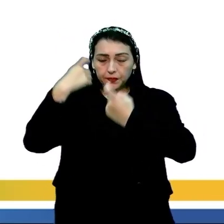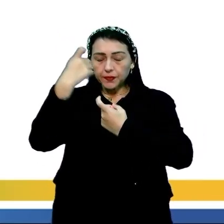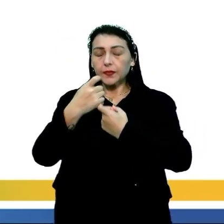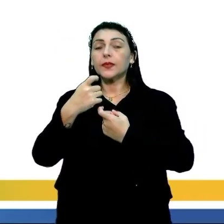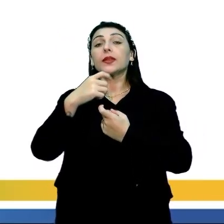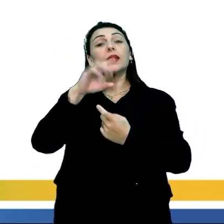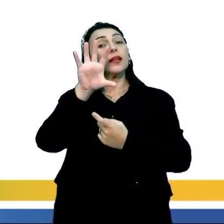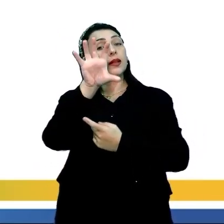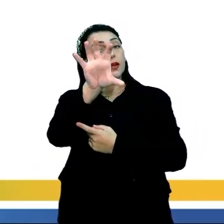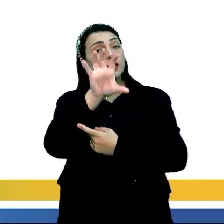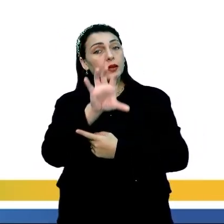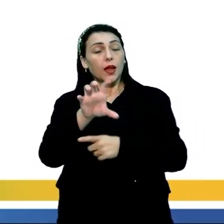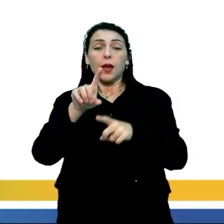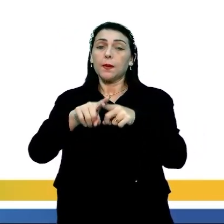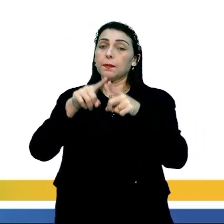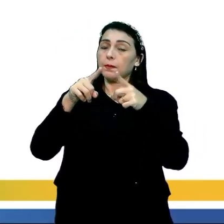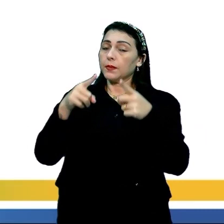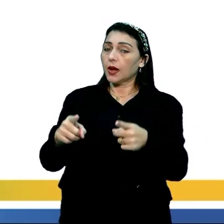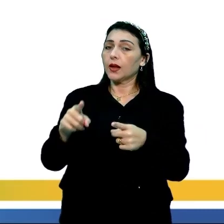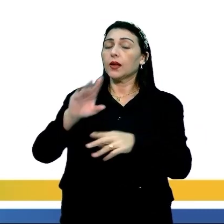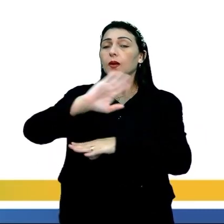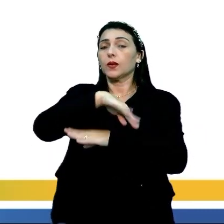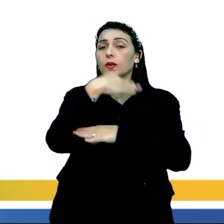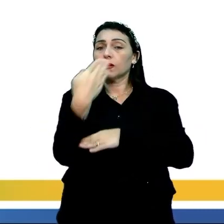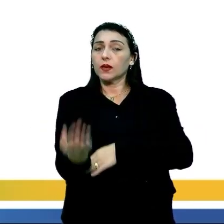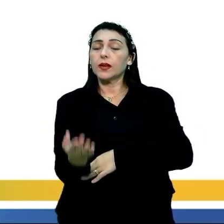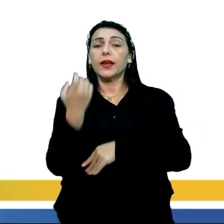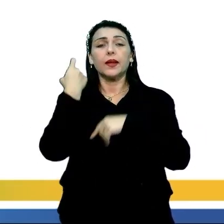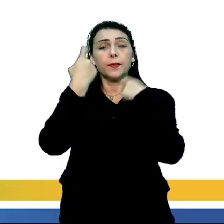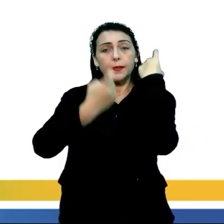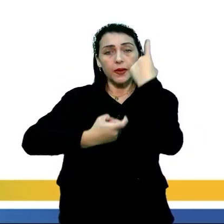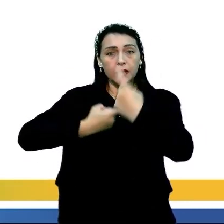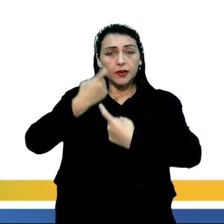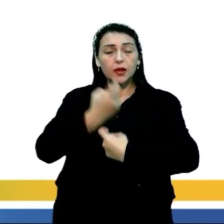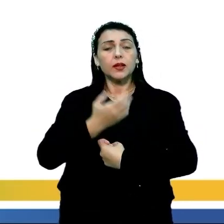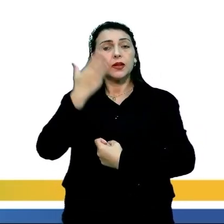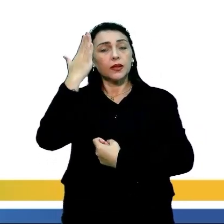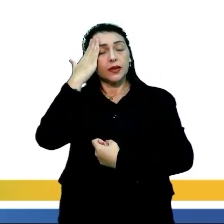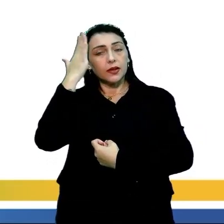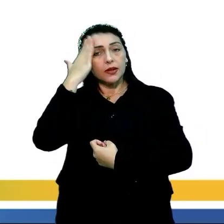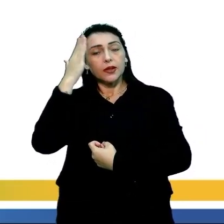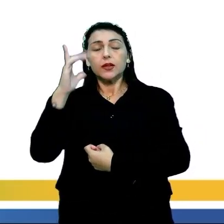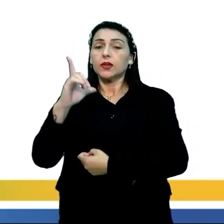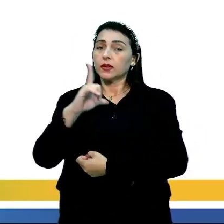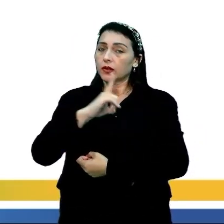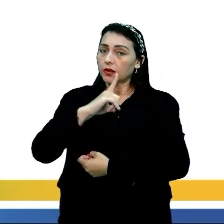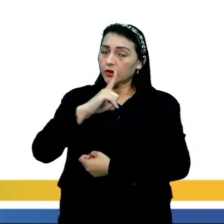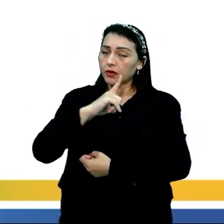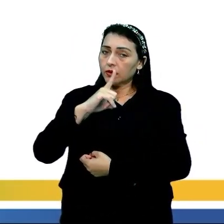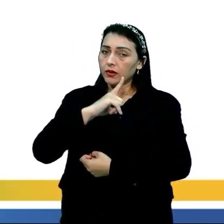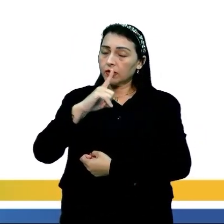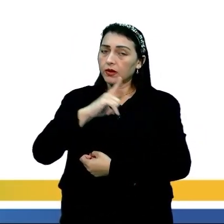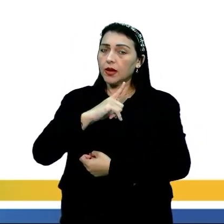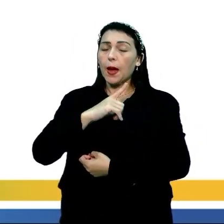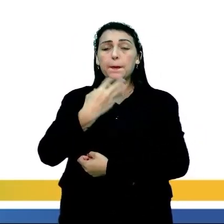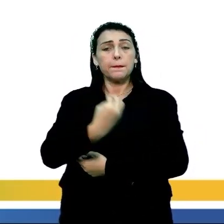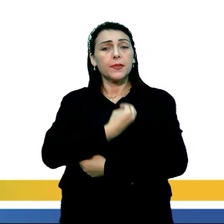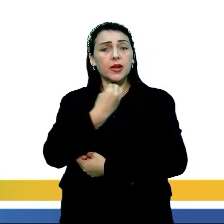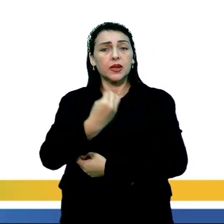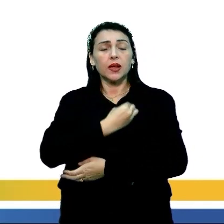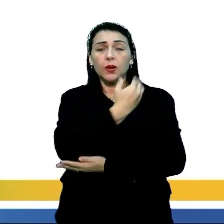esse domínio. Logo, se o desmatamento é uma preocupação, a gente entende então que aí nós temos a presença